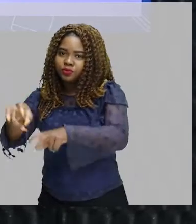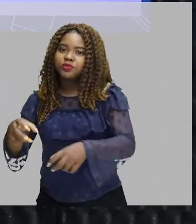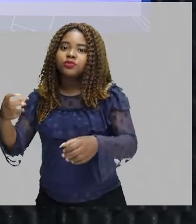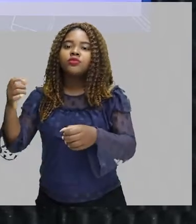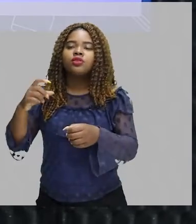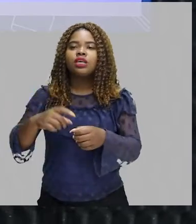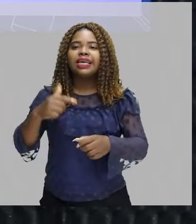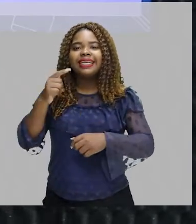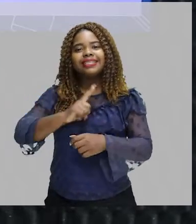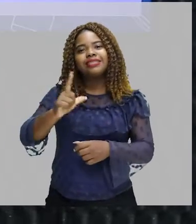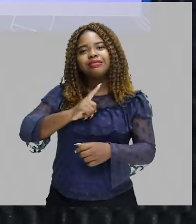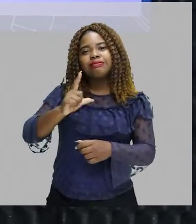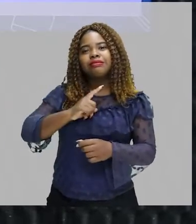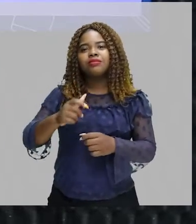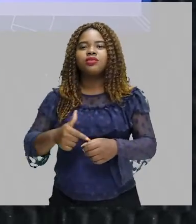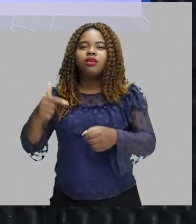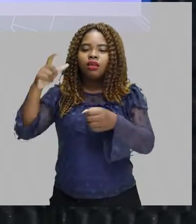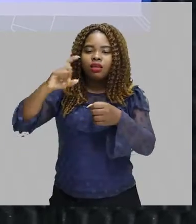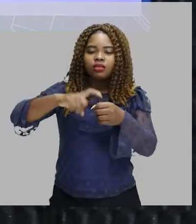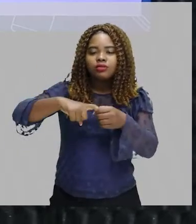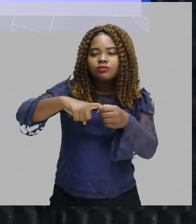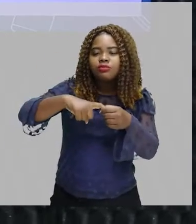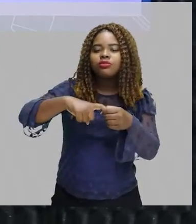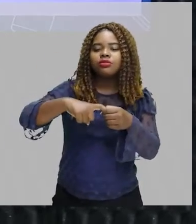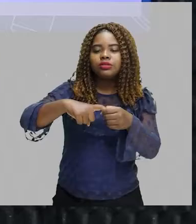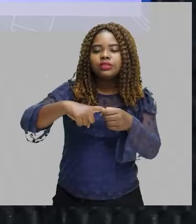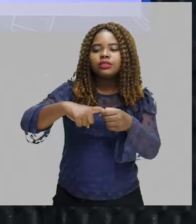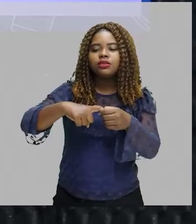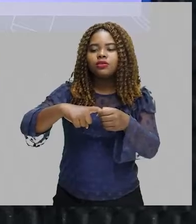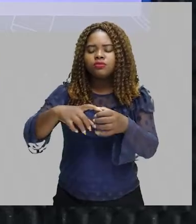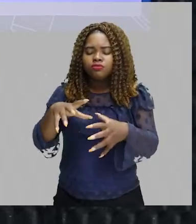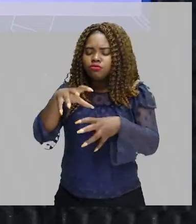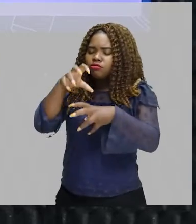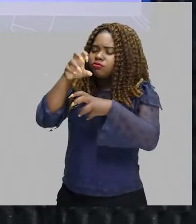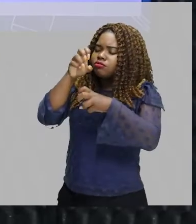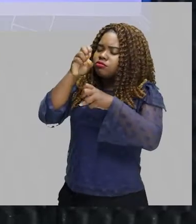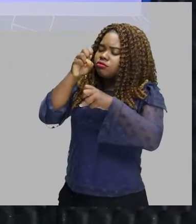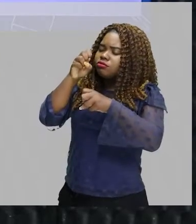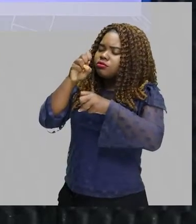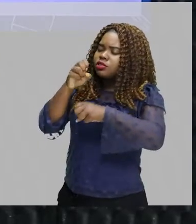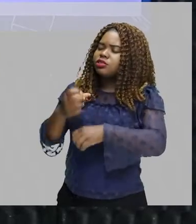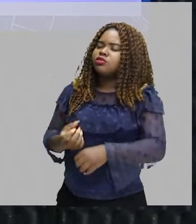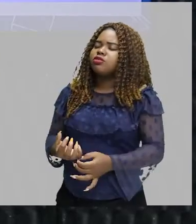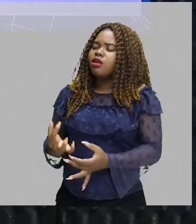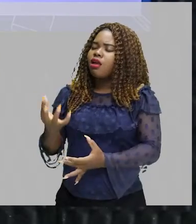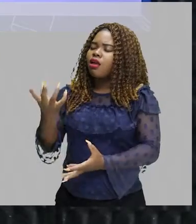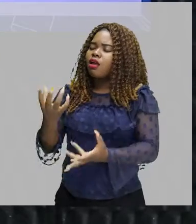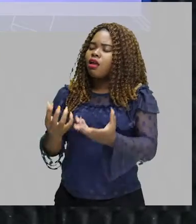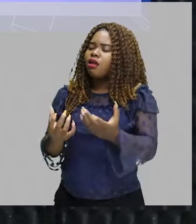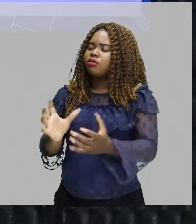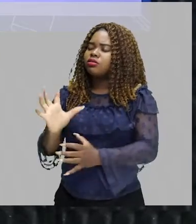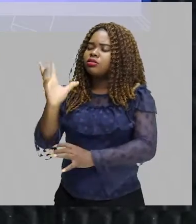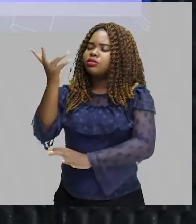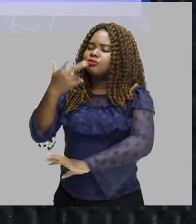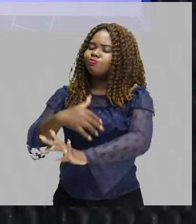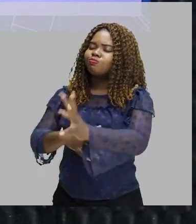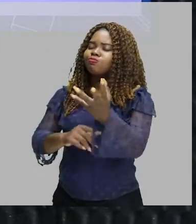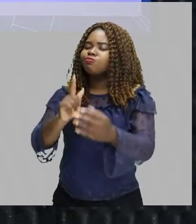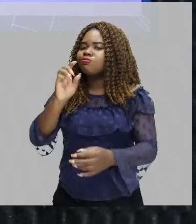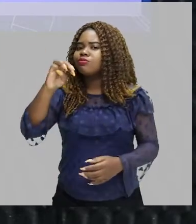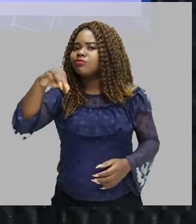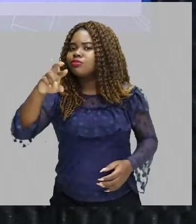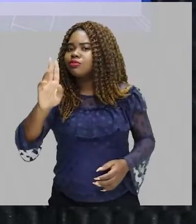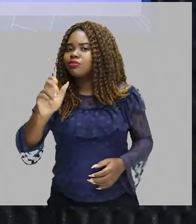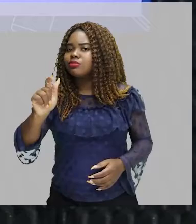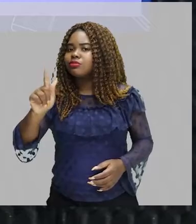de grama molhada, fala assim: "Eita, lembrei da minha casa, lembrei da minha infância". Isso, galera, é conceito de paisagem rural,